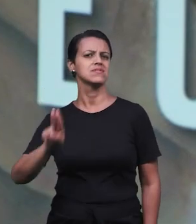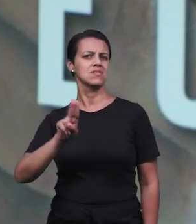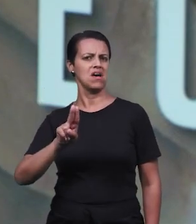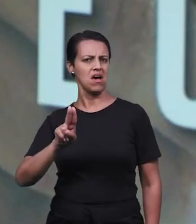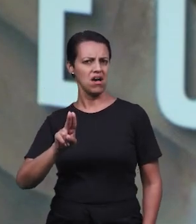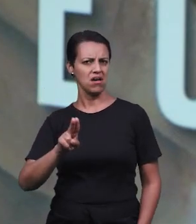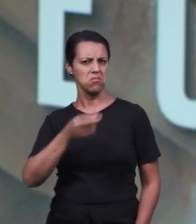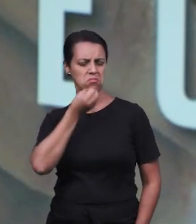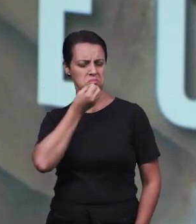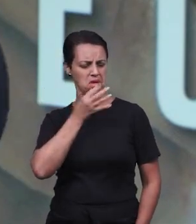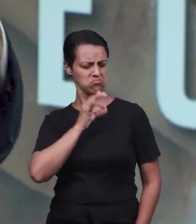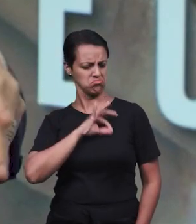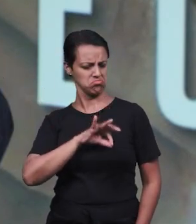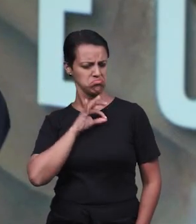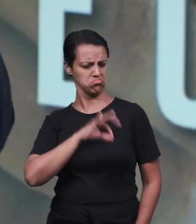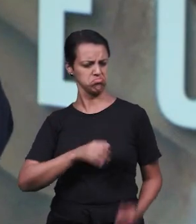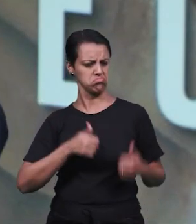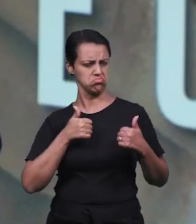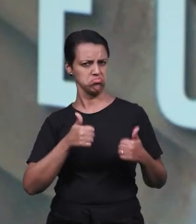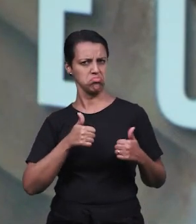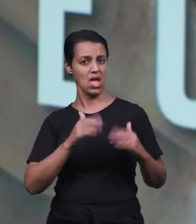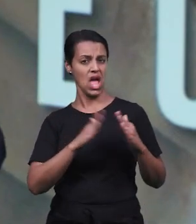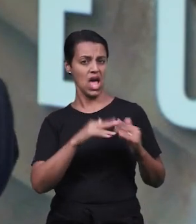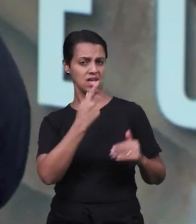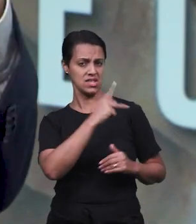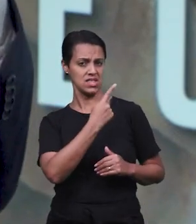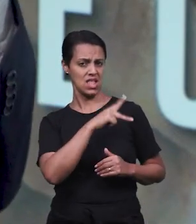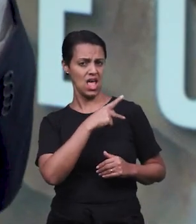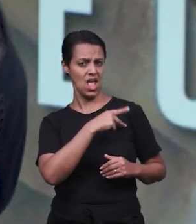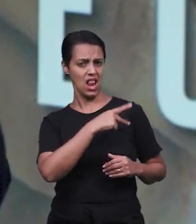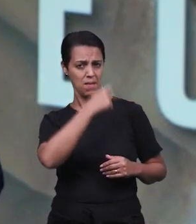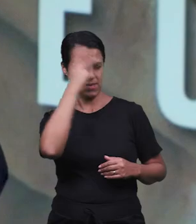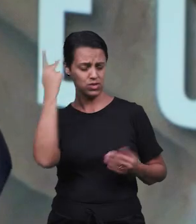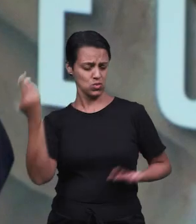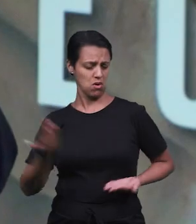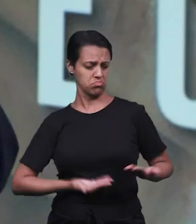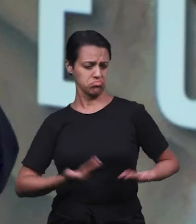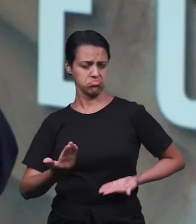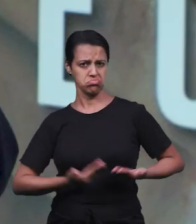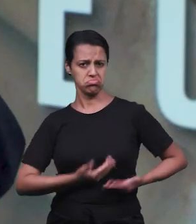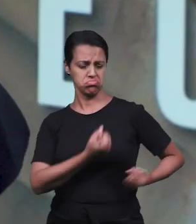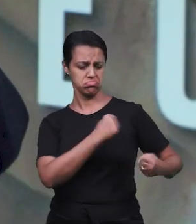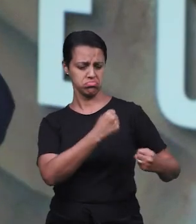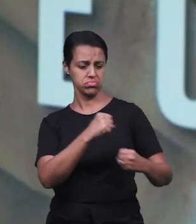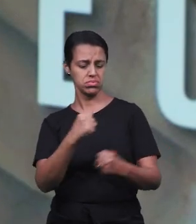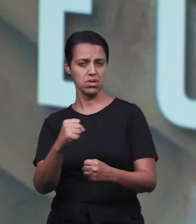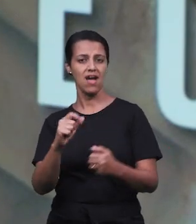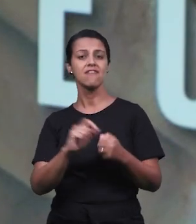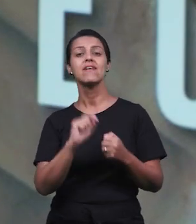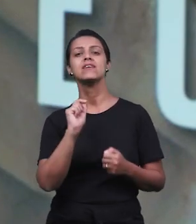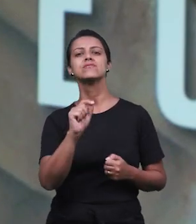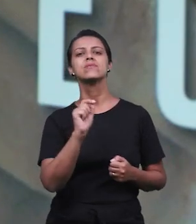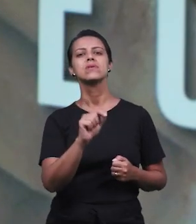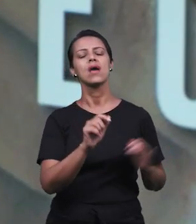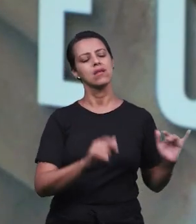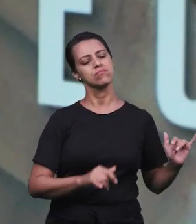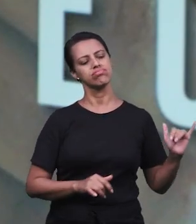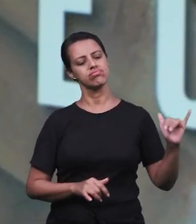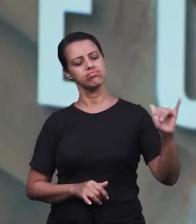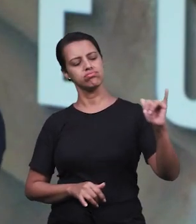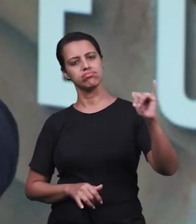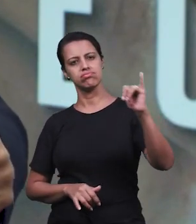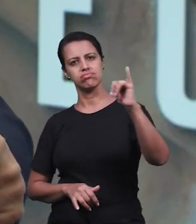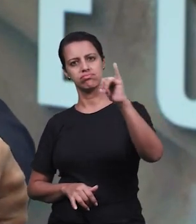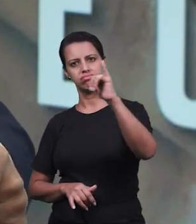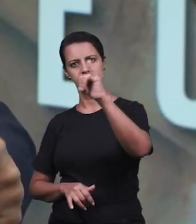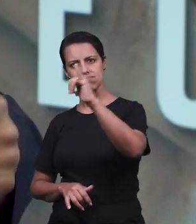financeiramente, né? Tinha empregados, tal, de Belo Horizonte. Ela tomava um avião, vinha aqui por